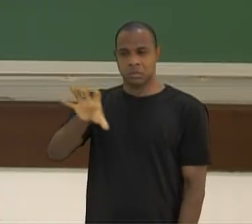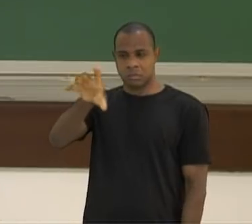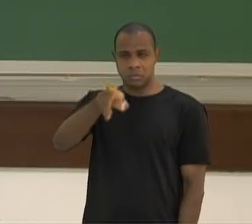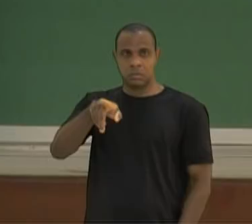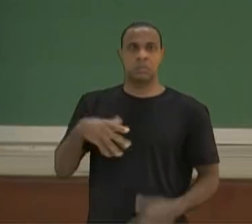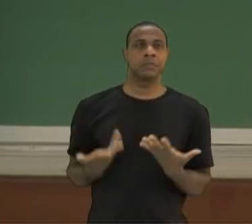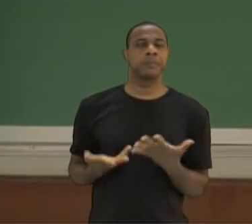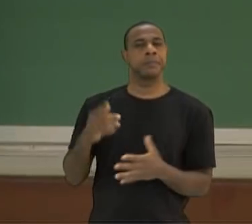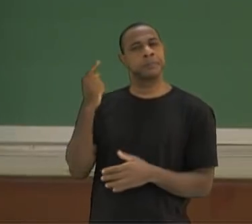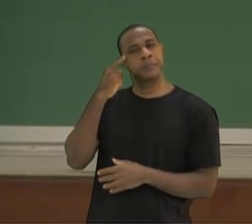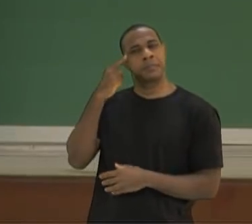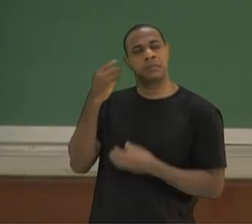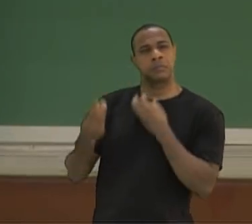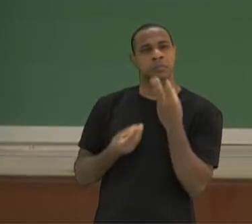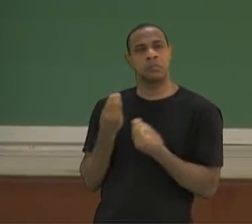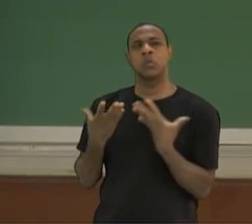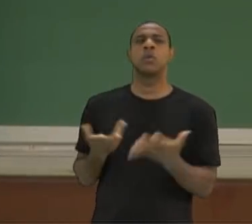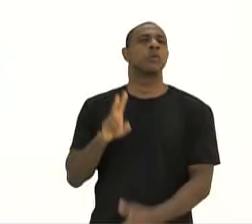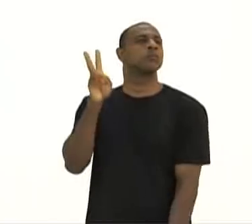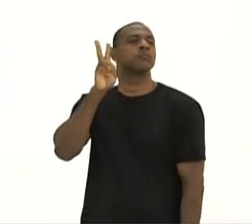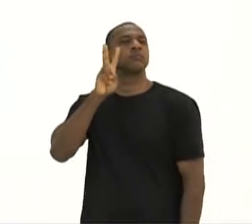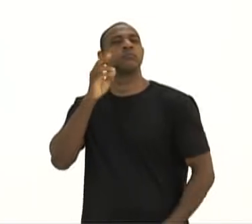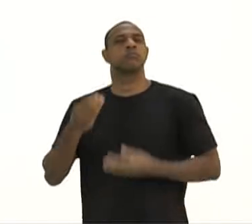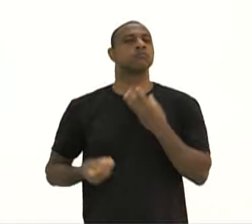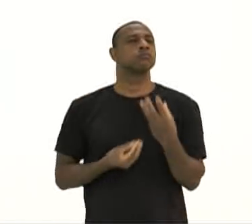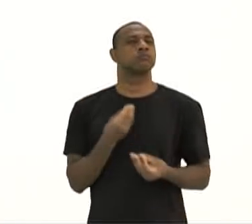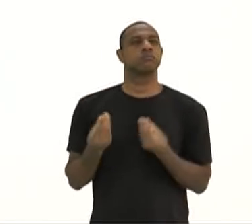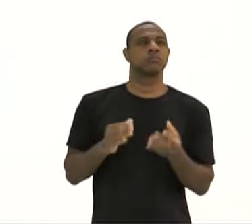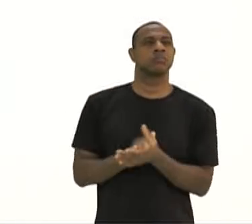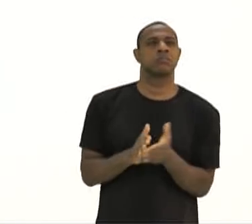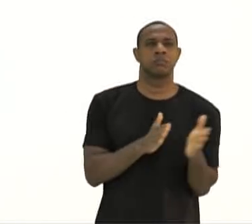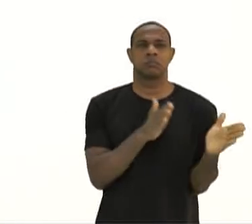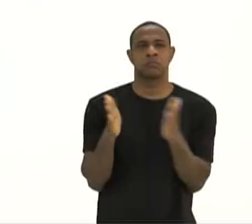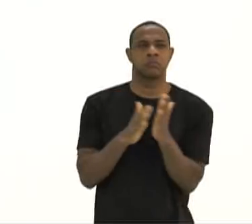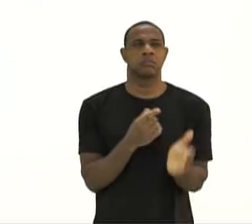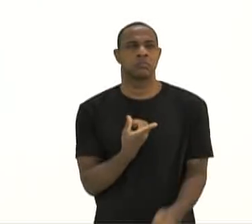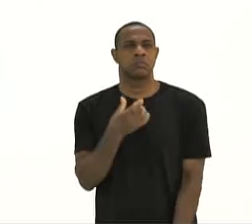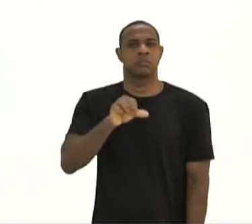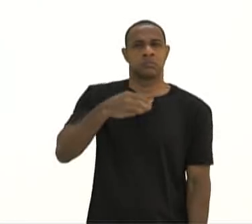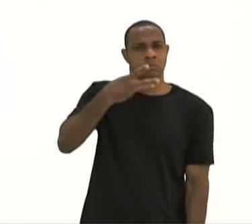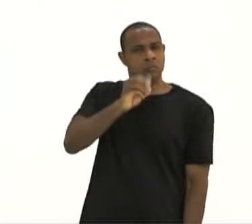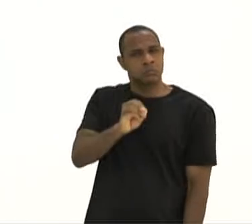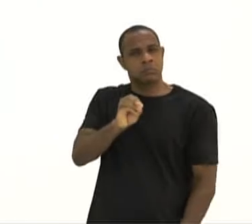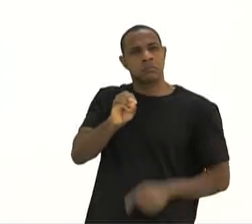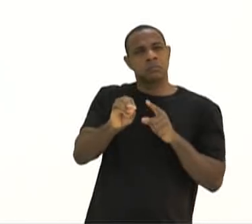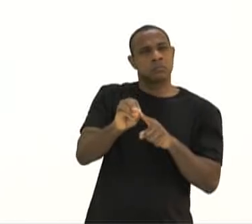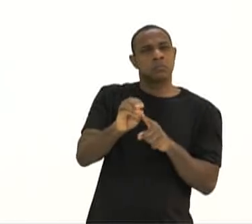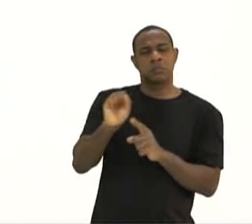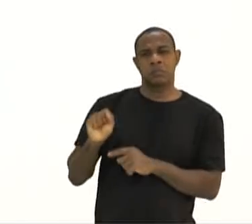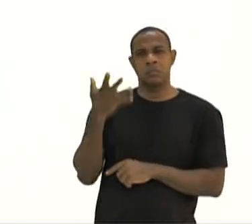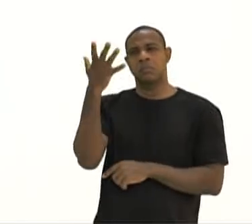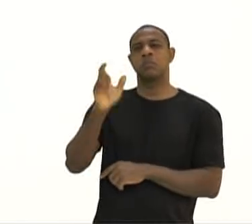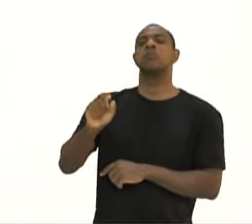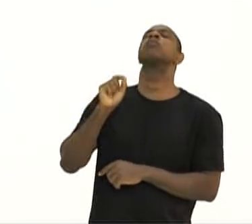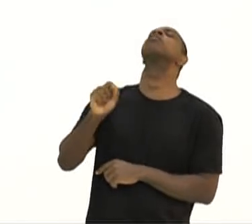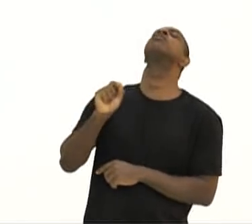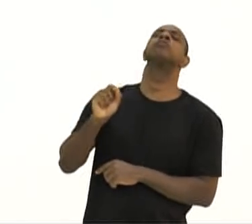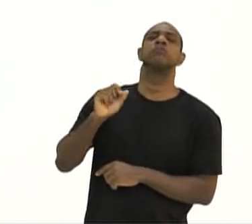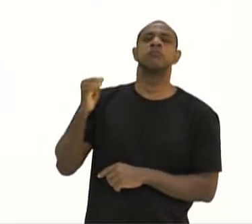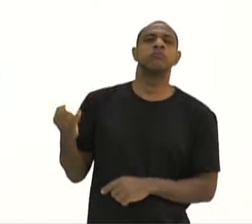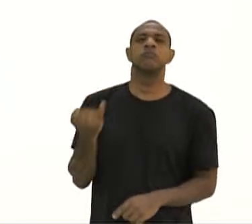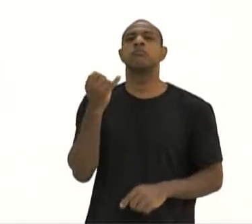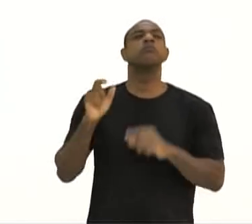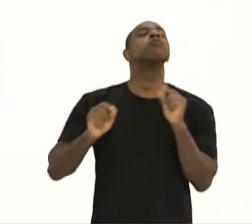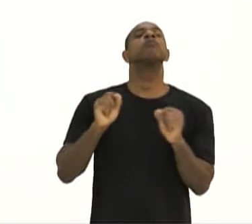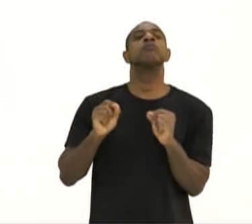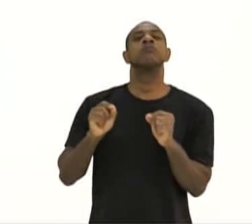da industrialização, qual é o histórico? A partir da década de 1930, acontece o que fator